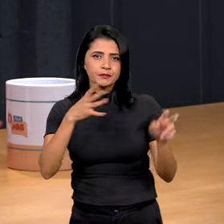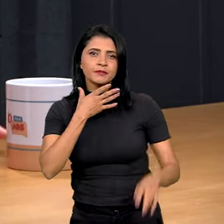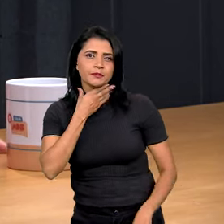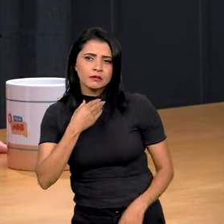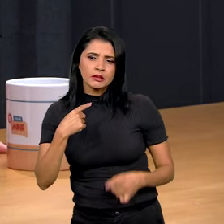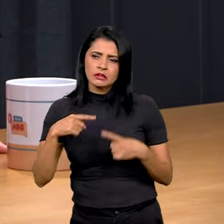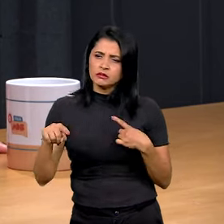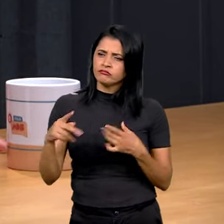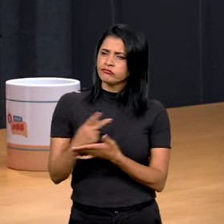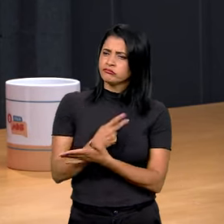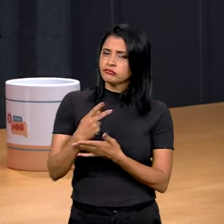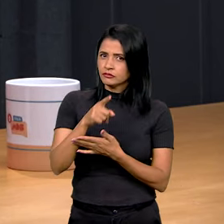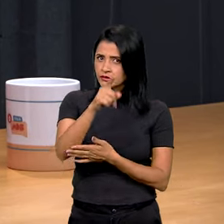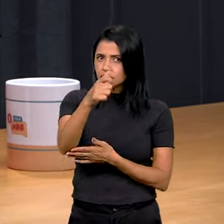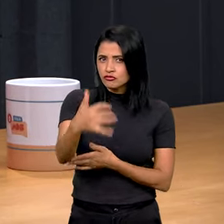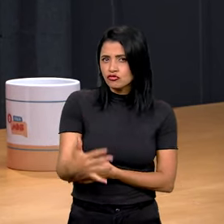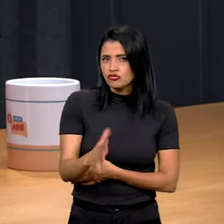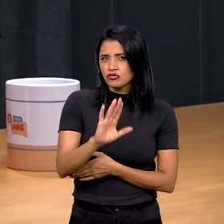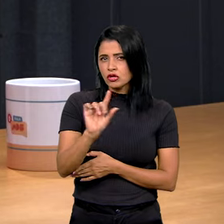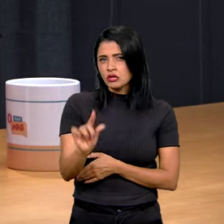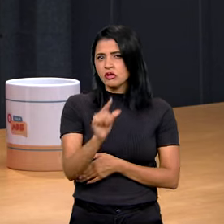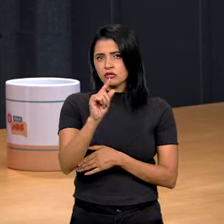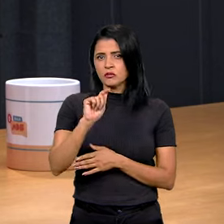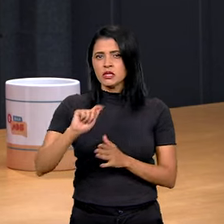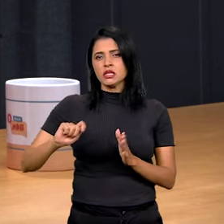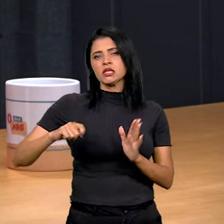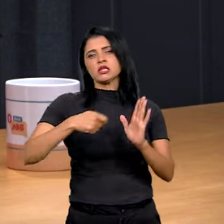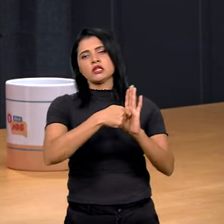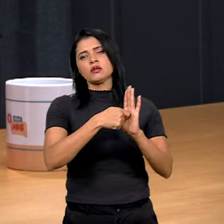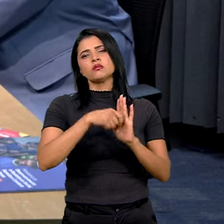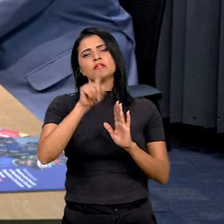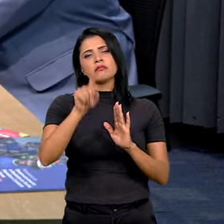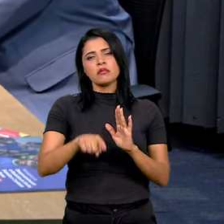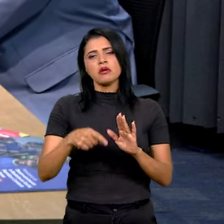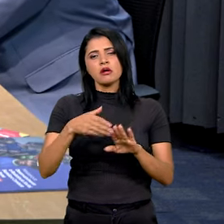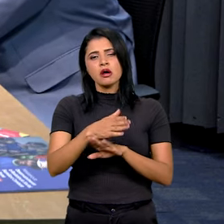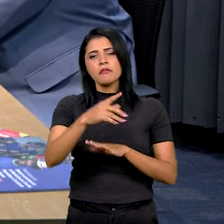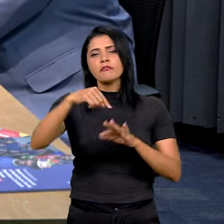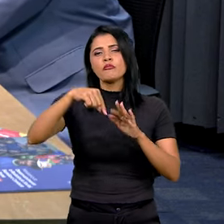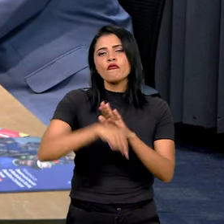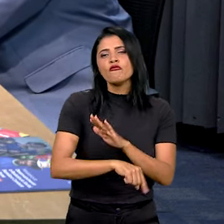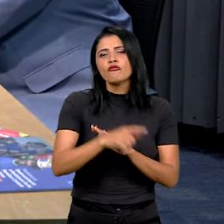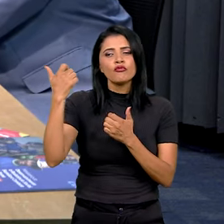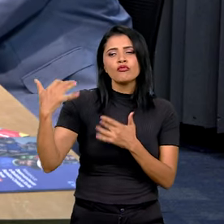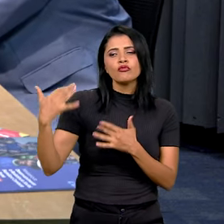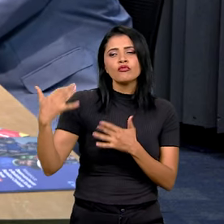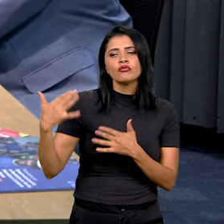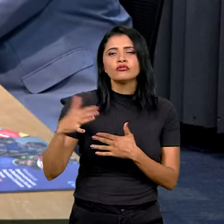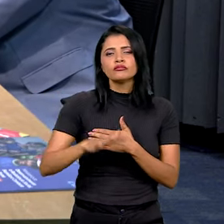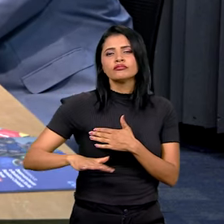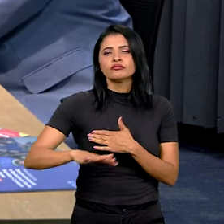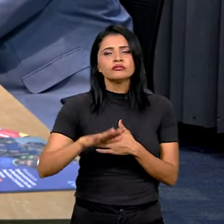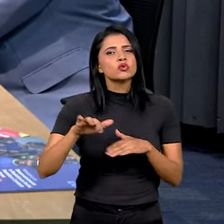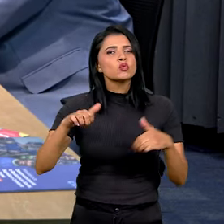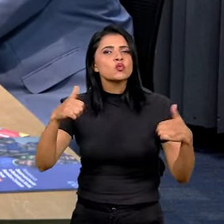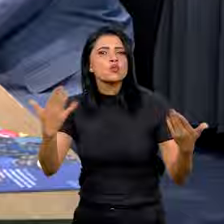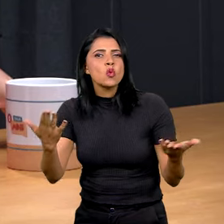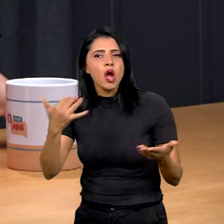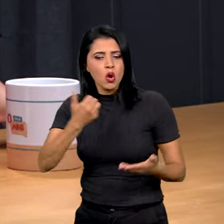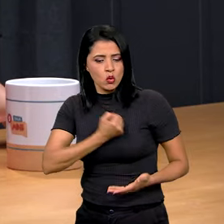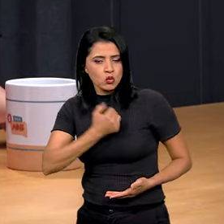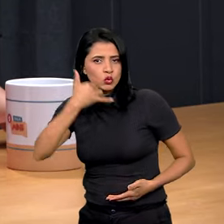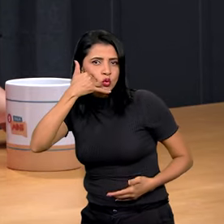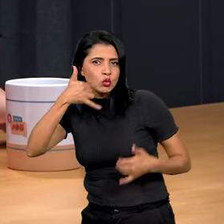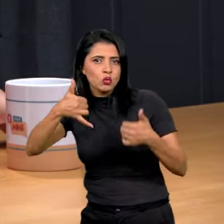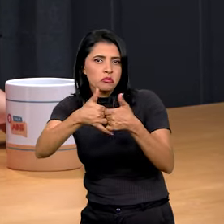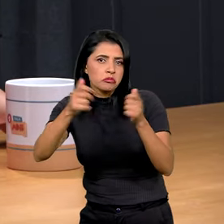fraudes irregularidades O Senhor já falou aqui um pouco sobre denúncias mas eu quero entrar um pouquinho mais nessa ossada ah Quais